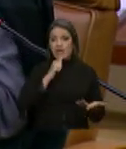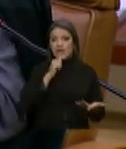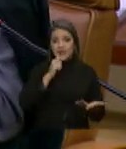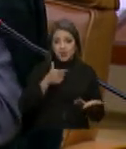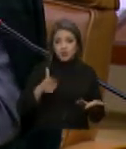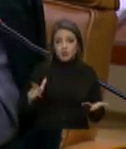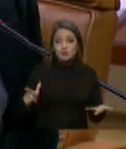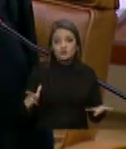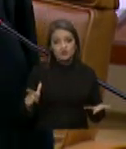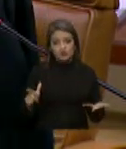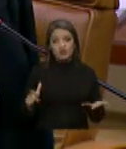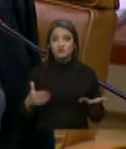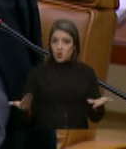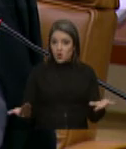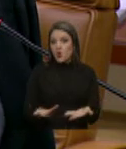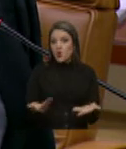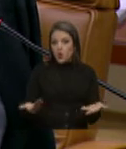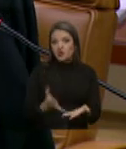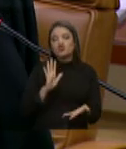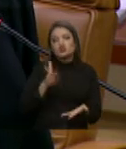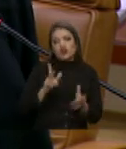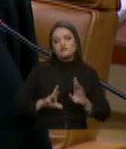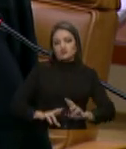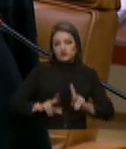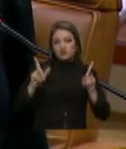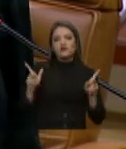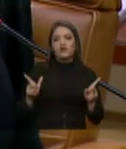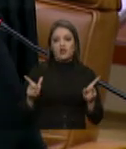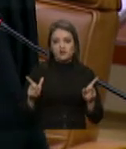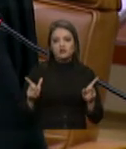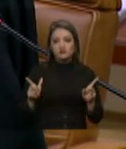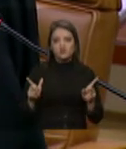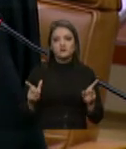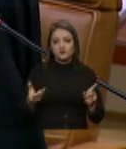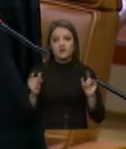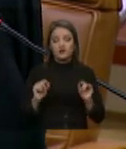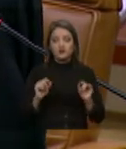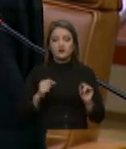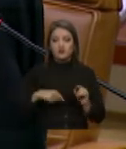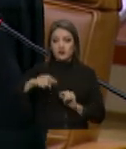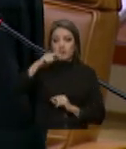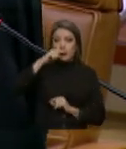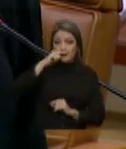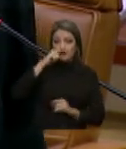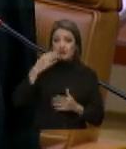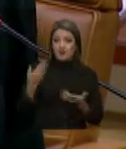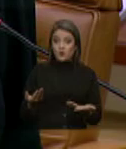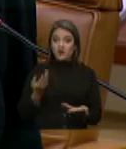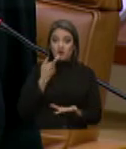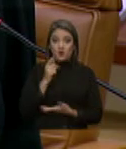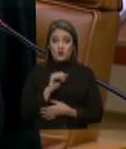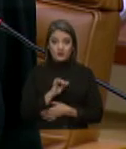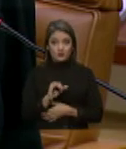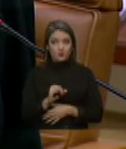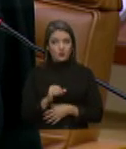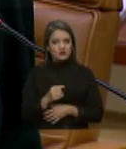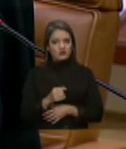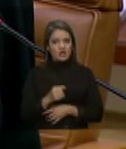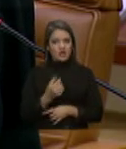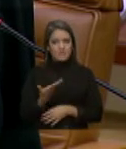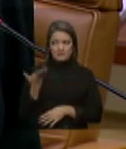isso que nós hoje conhecemos conversava eu com o ministro Fachini intervalo Exatamente isso eu disse há 20 anos